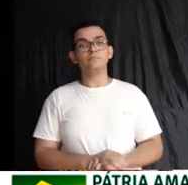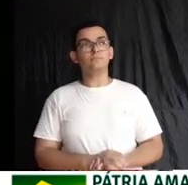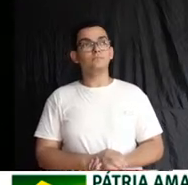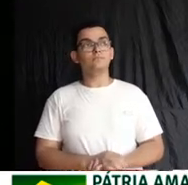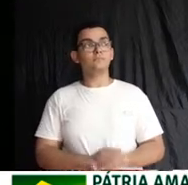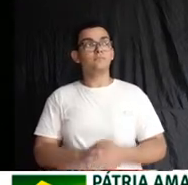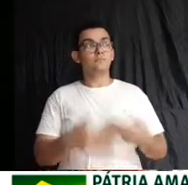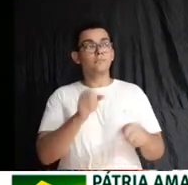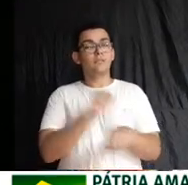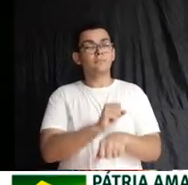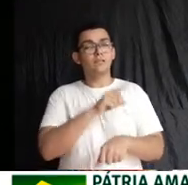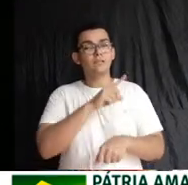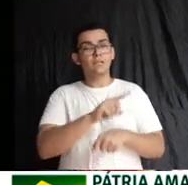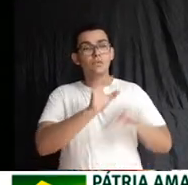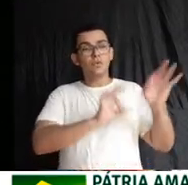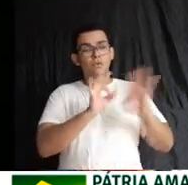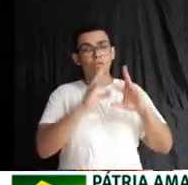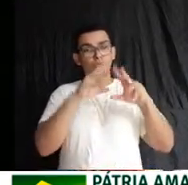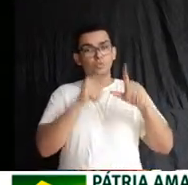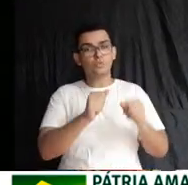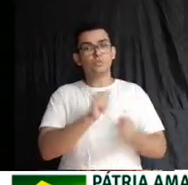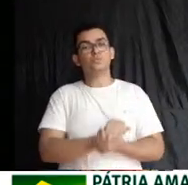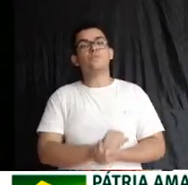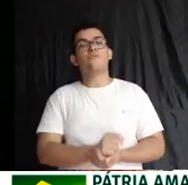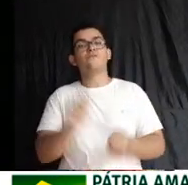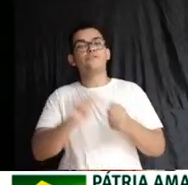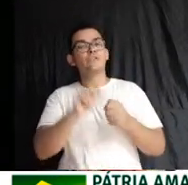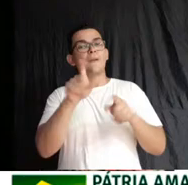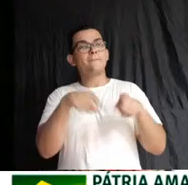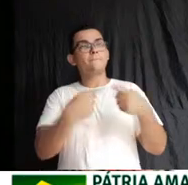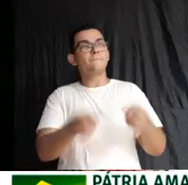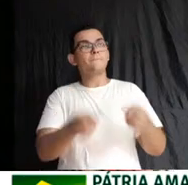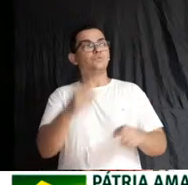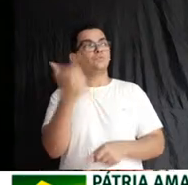Enquanto eles vão passando ali, Jackson Lima e companhia.